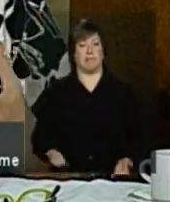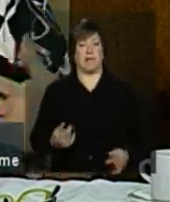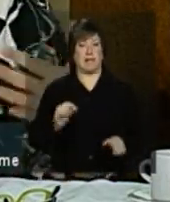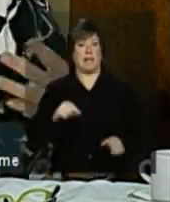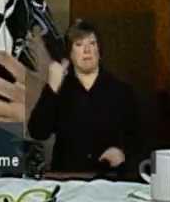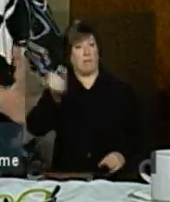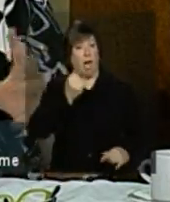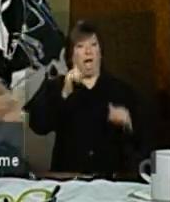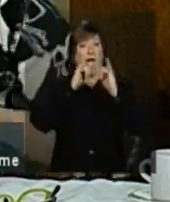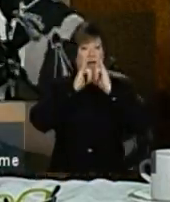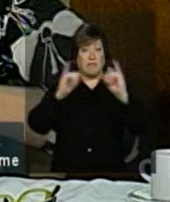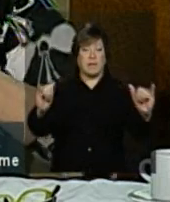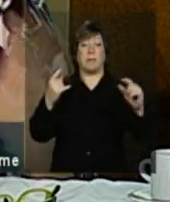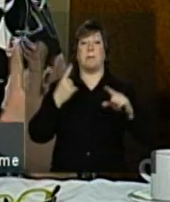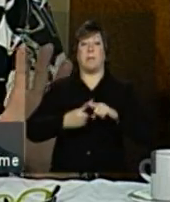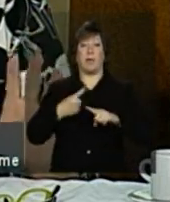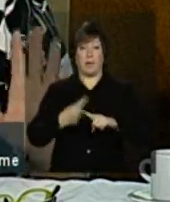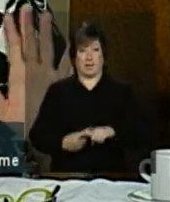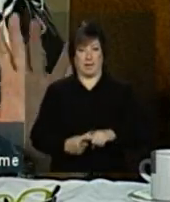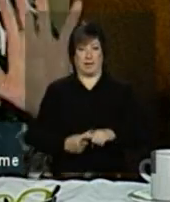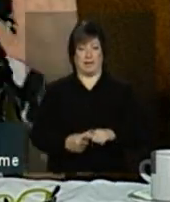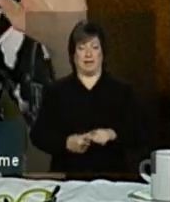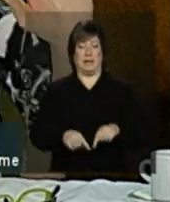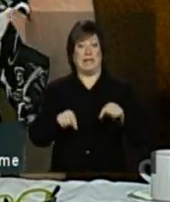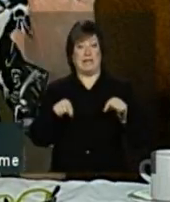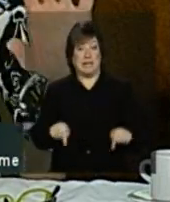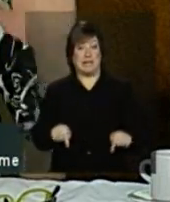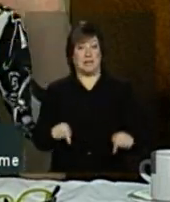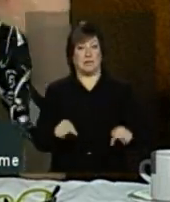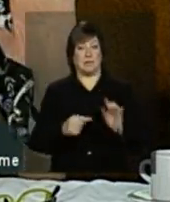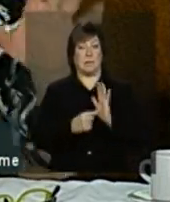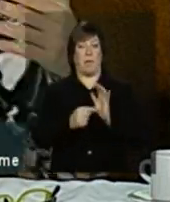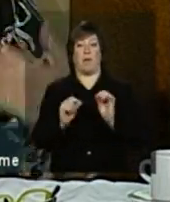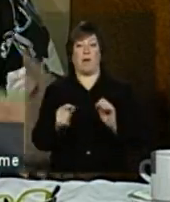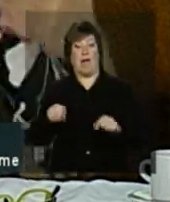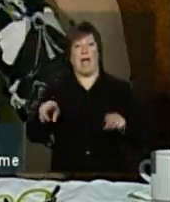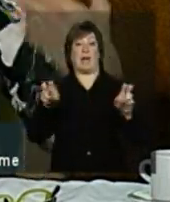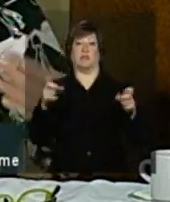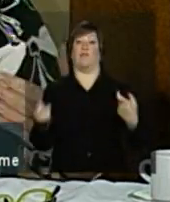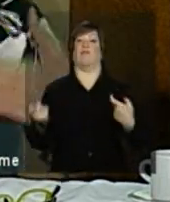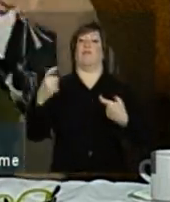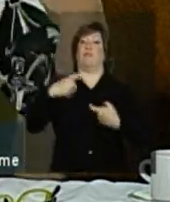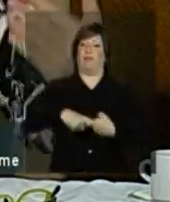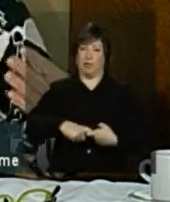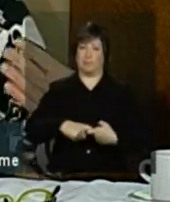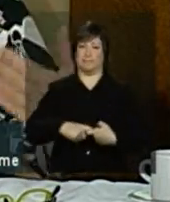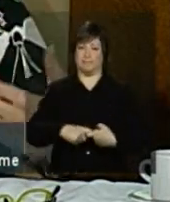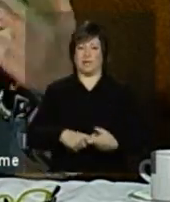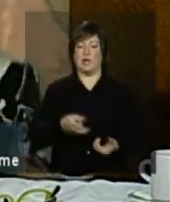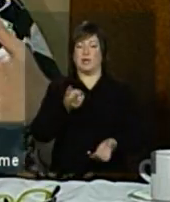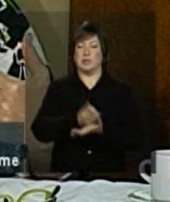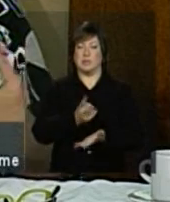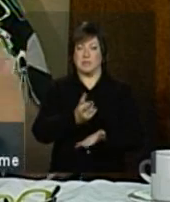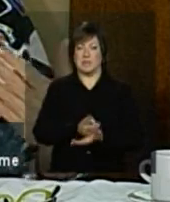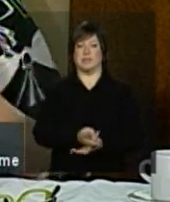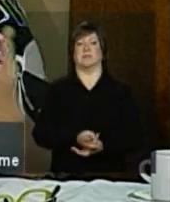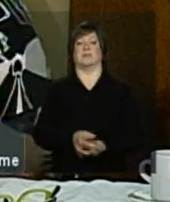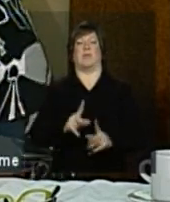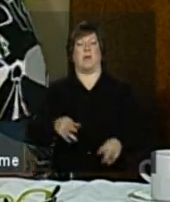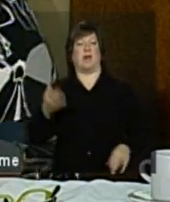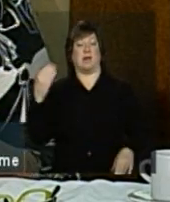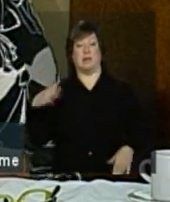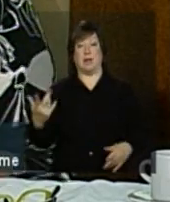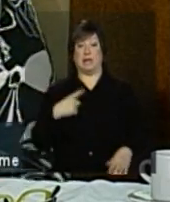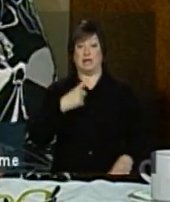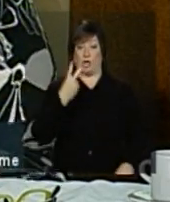est fazendo esse alerta porque isso piscou o assunto volta certo e volta Exatamente no mesmo estereótipo então nós passamos faz